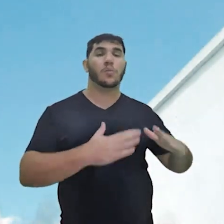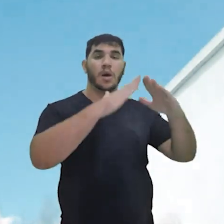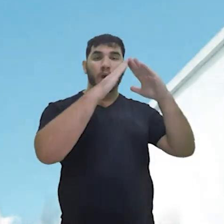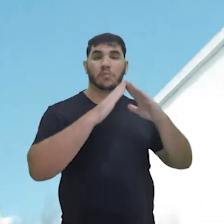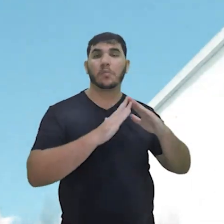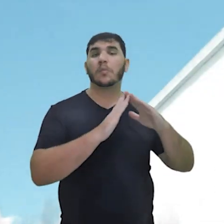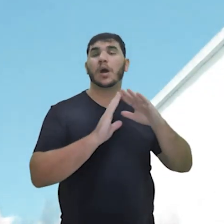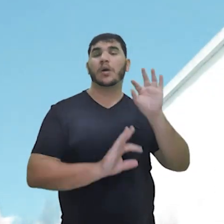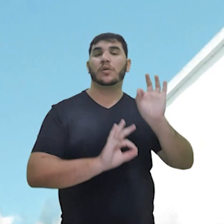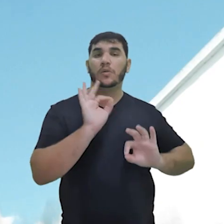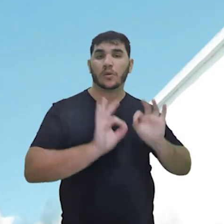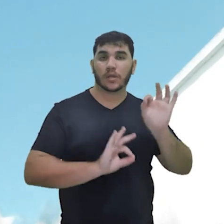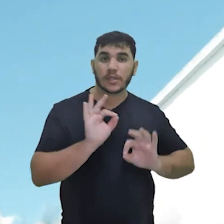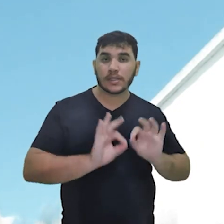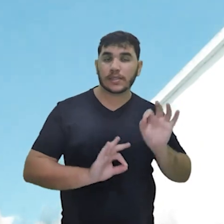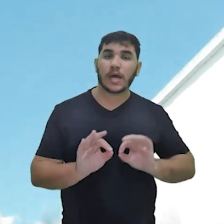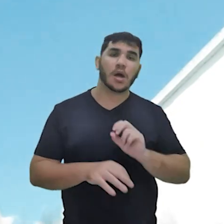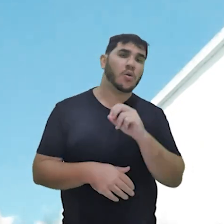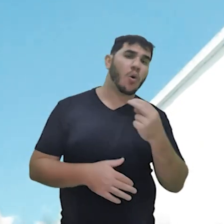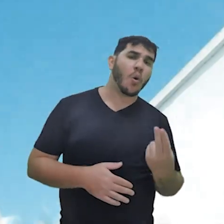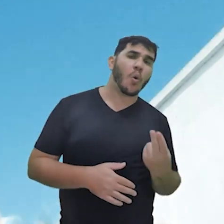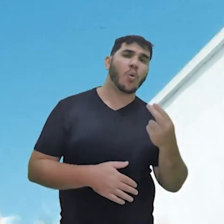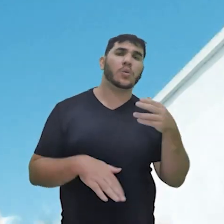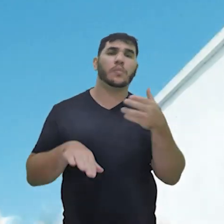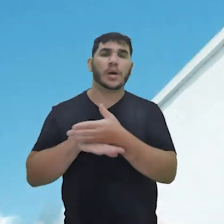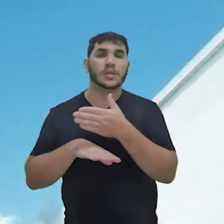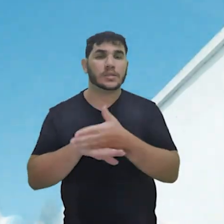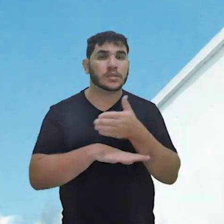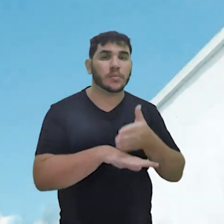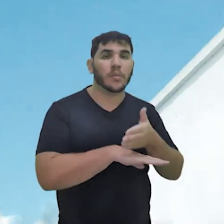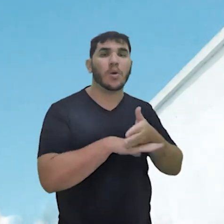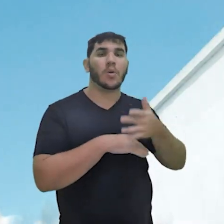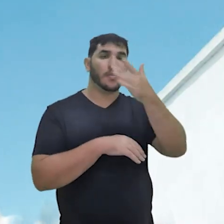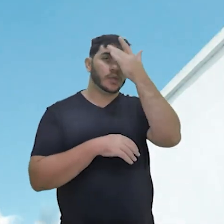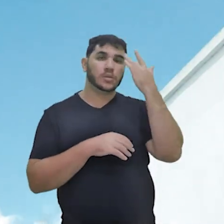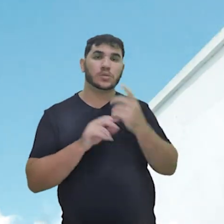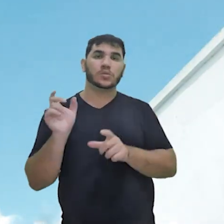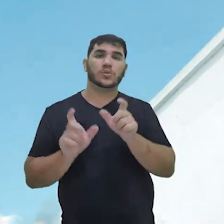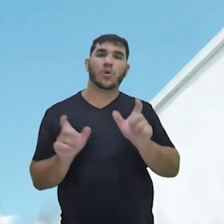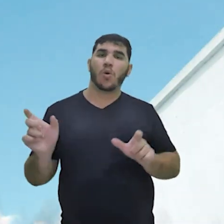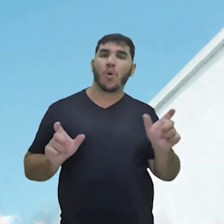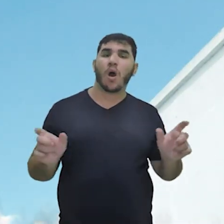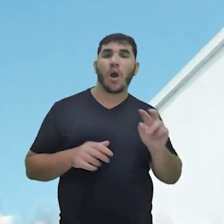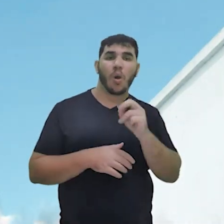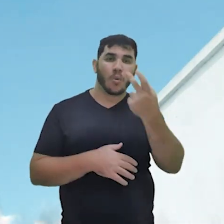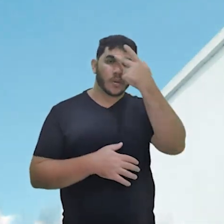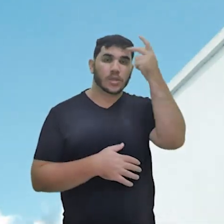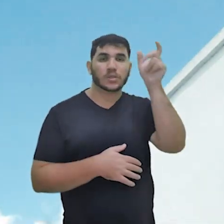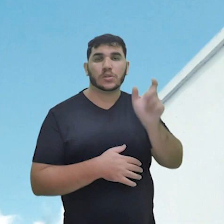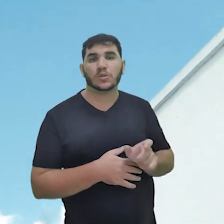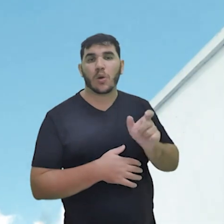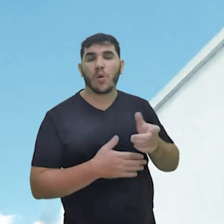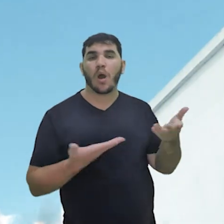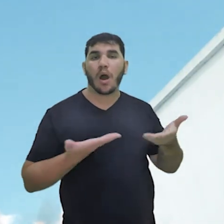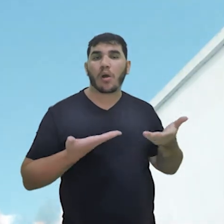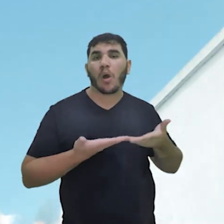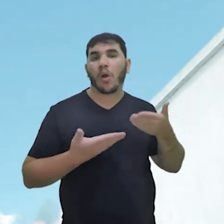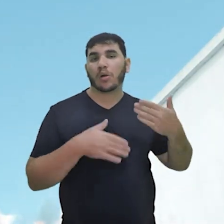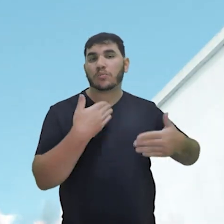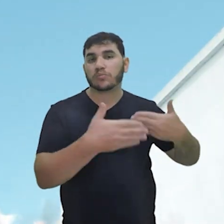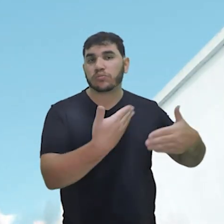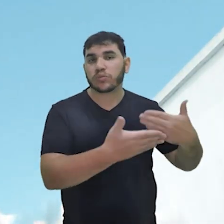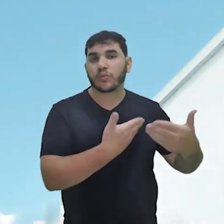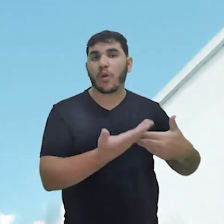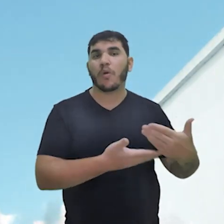estar organizado, ou se participou por outras gerações, ou se são outros atores e agentes que constituem